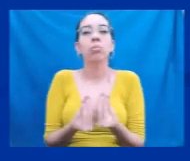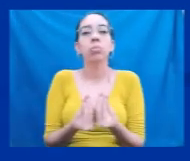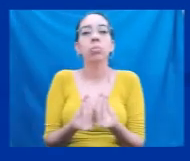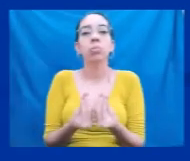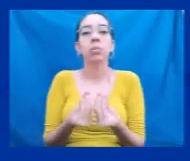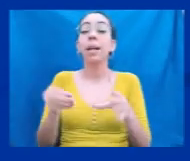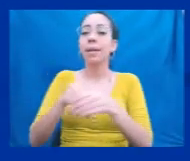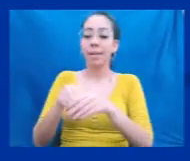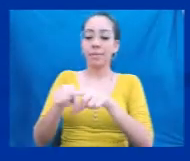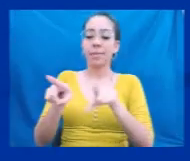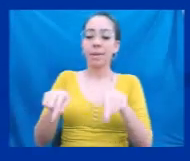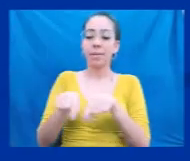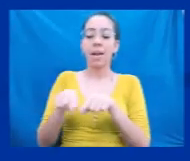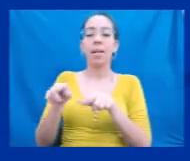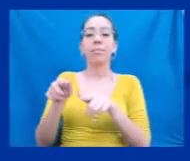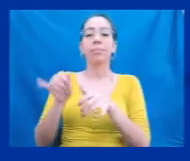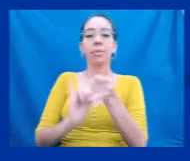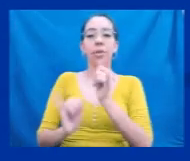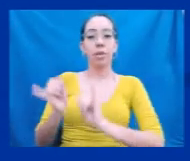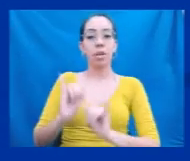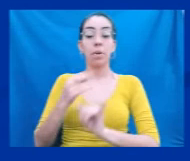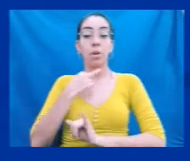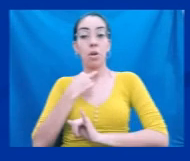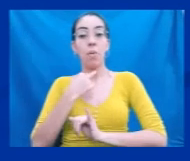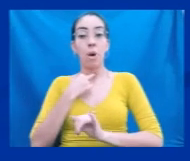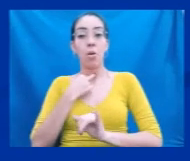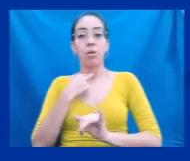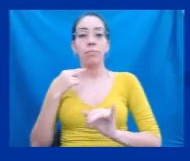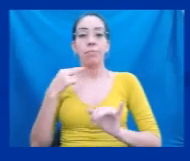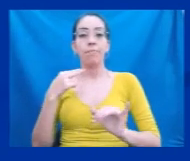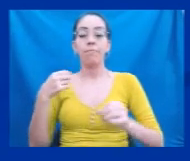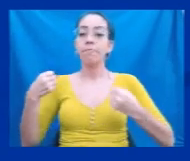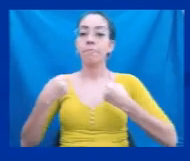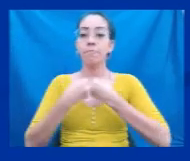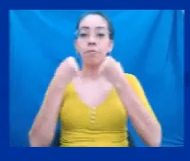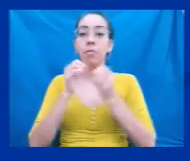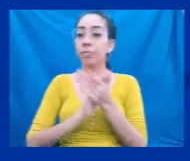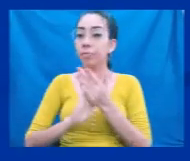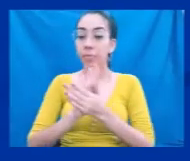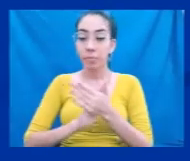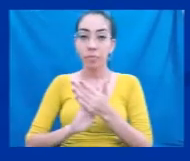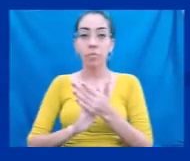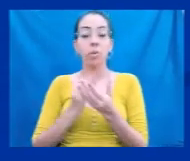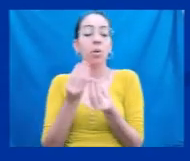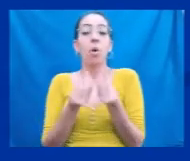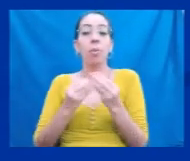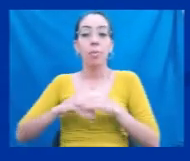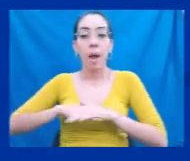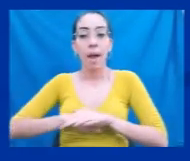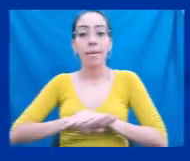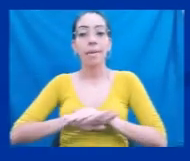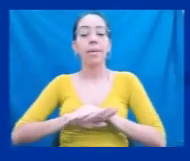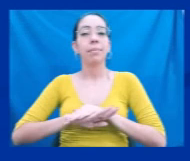ter nenhum impacto nas propriedades físico-químicas desse produto. O armazenamento adequado é aquele